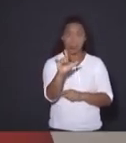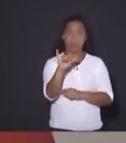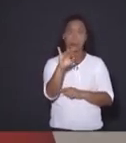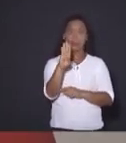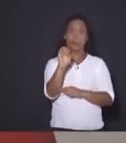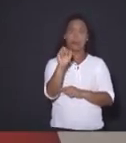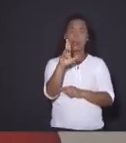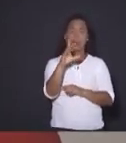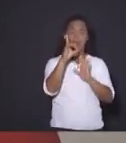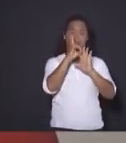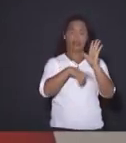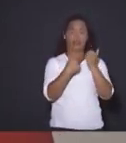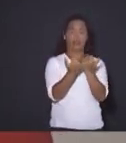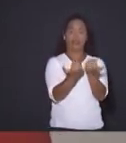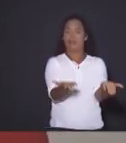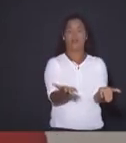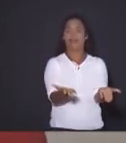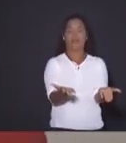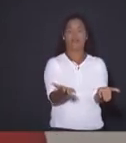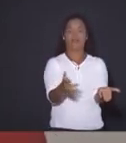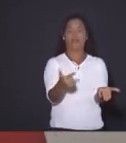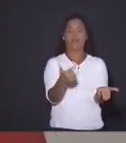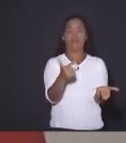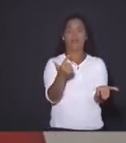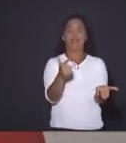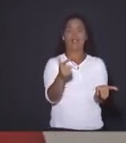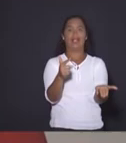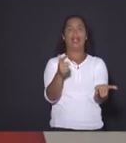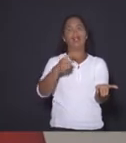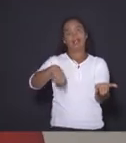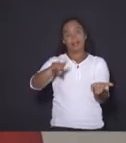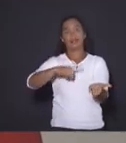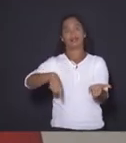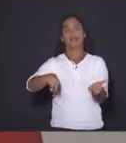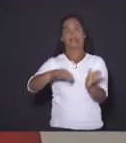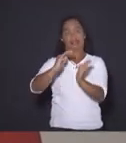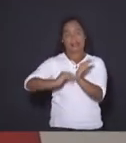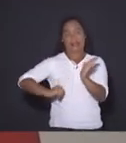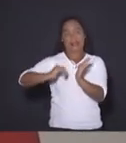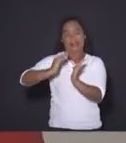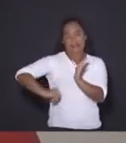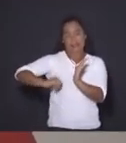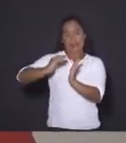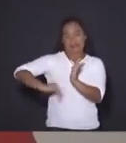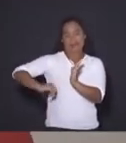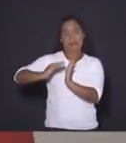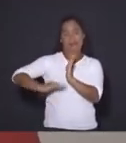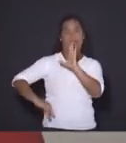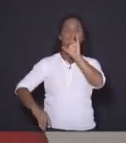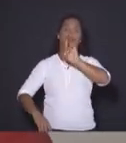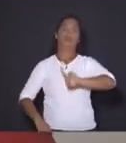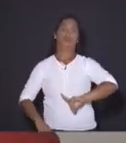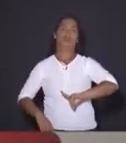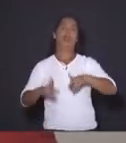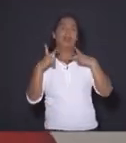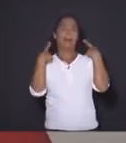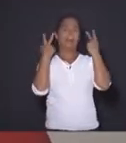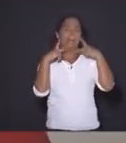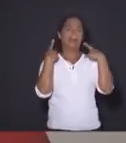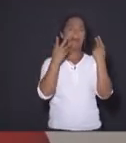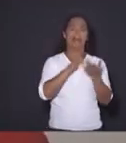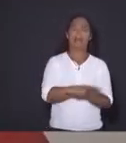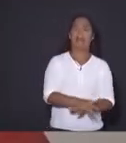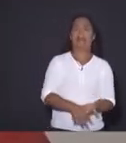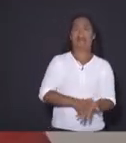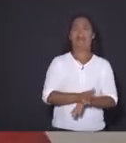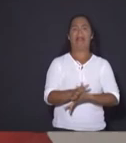é diminuir o instrumento da conquista de direitos que é a política é falar que a política não serve pra nada que a política